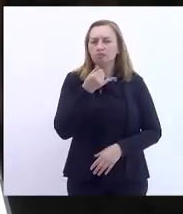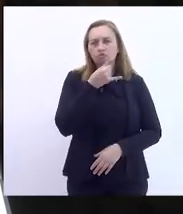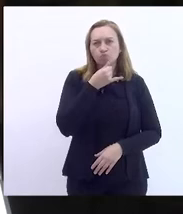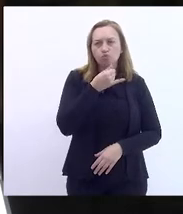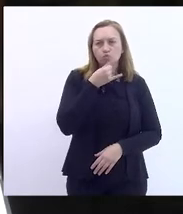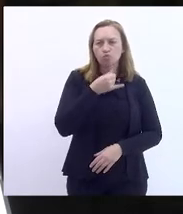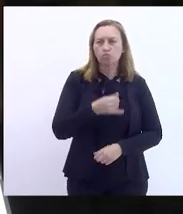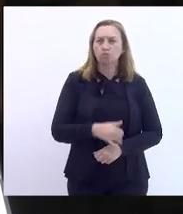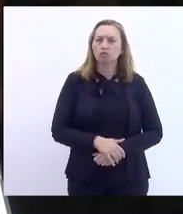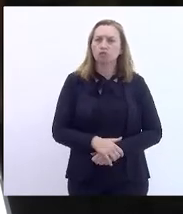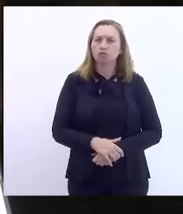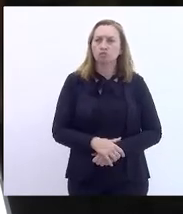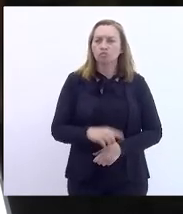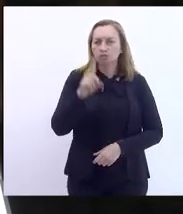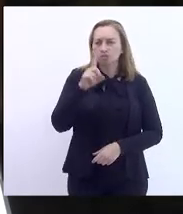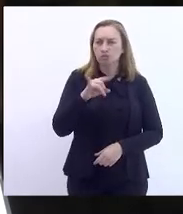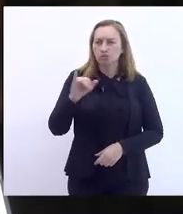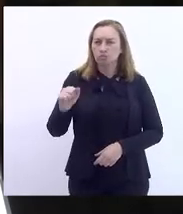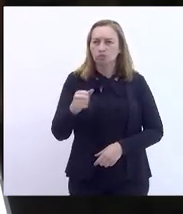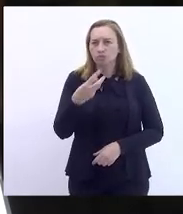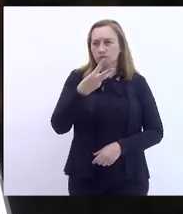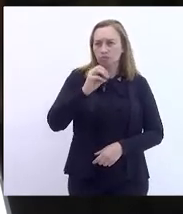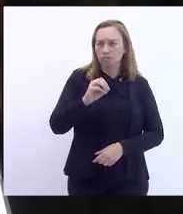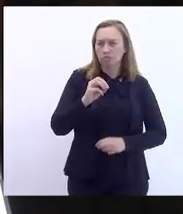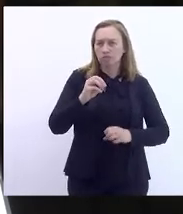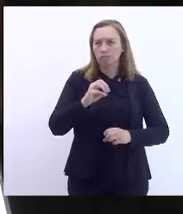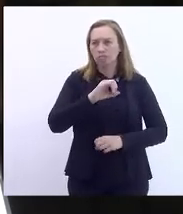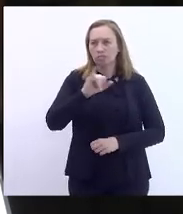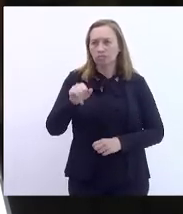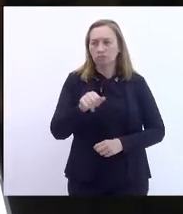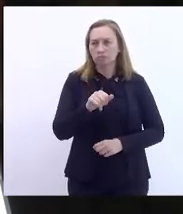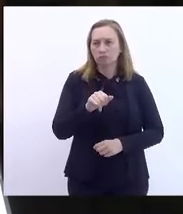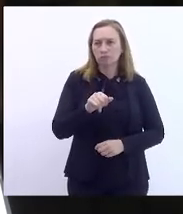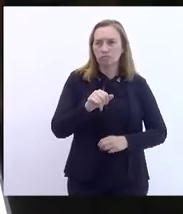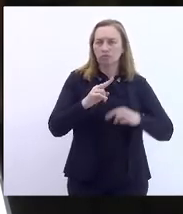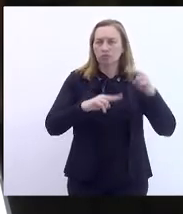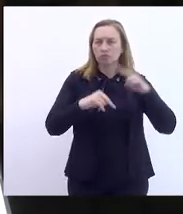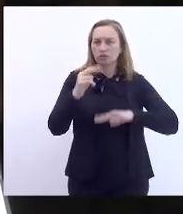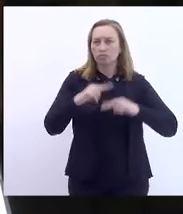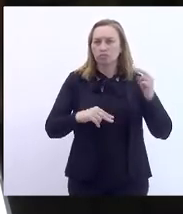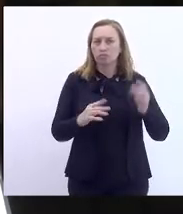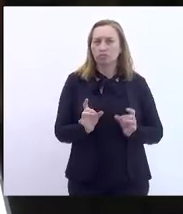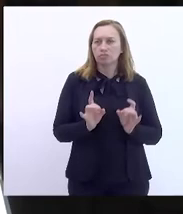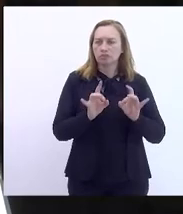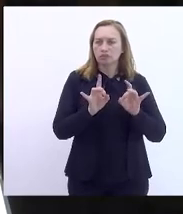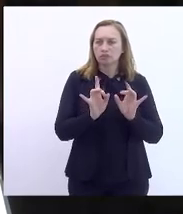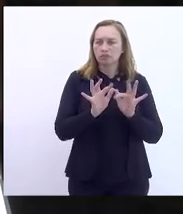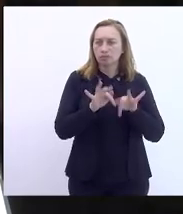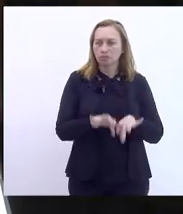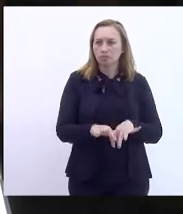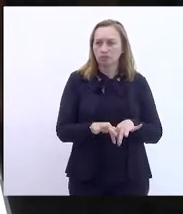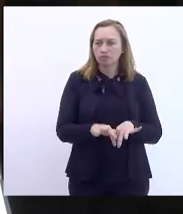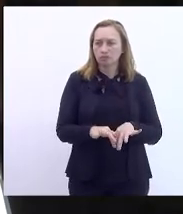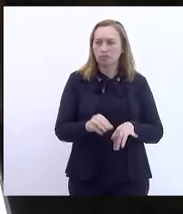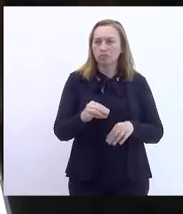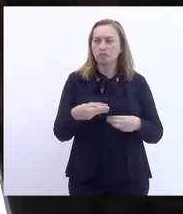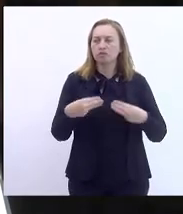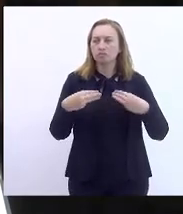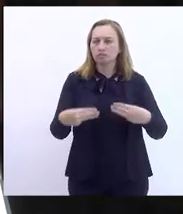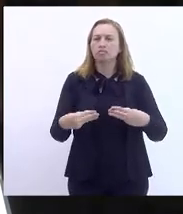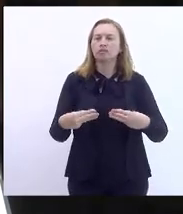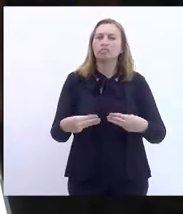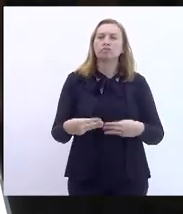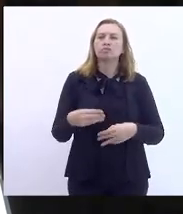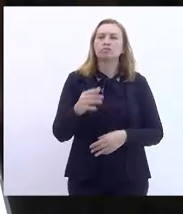com o dia trinta de Junho Quando vai acabar o prazo da liminar concedida pelo Ministro Barroso